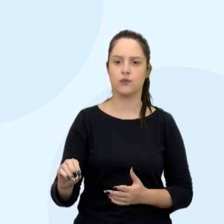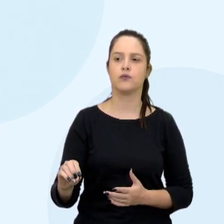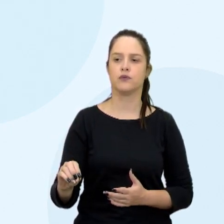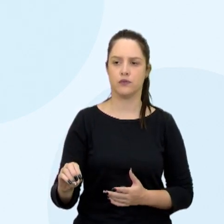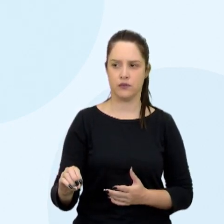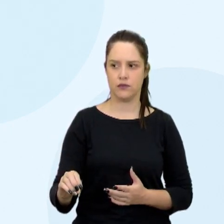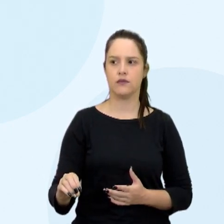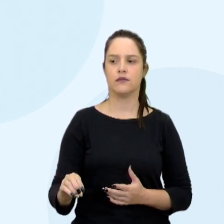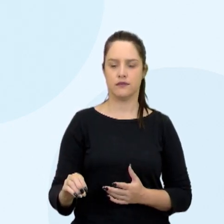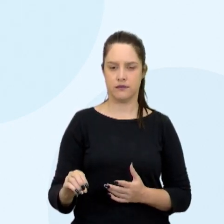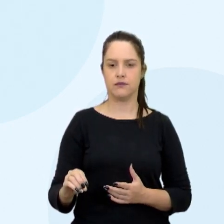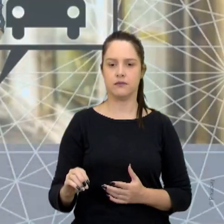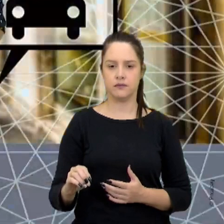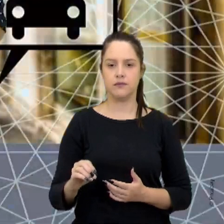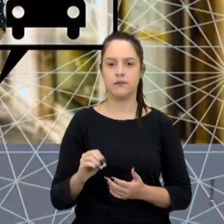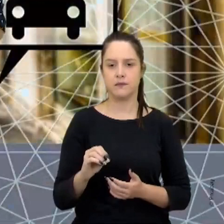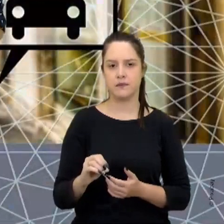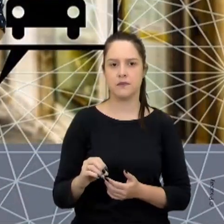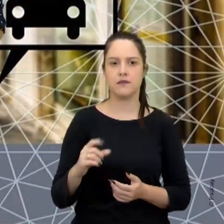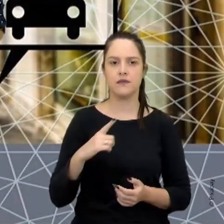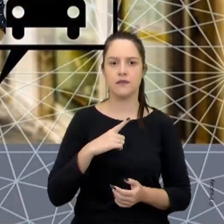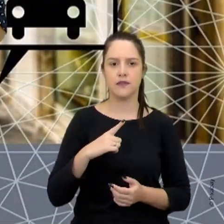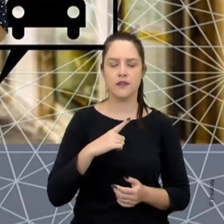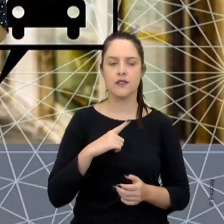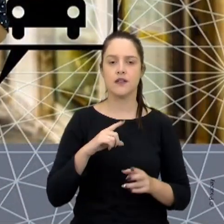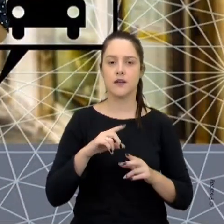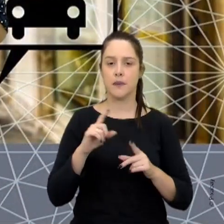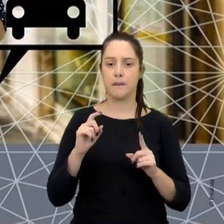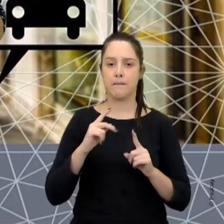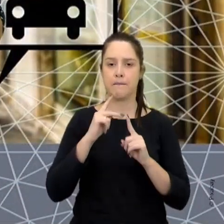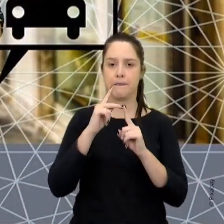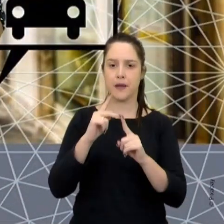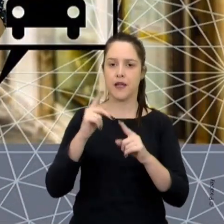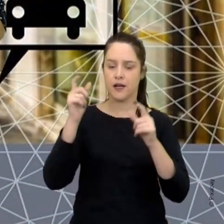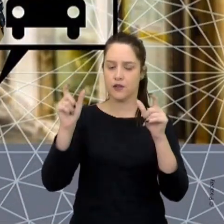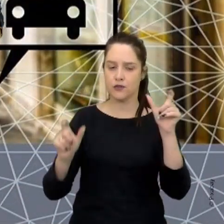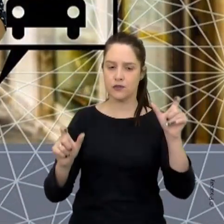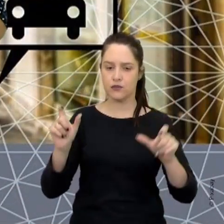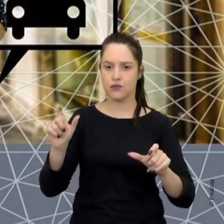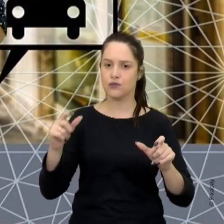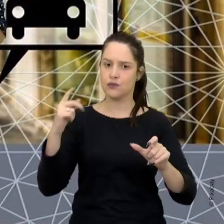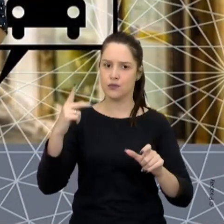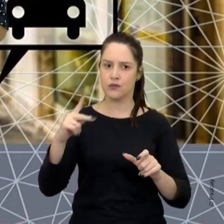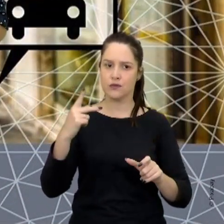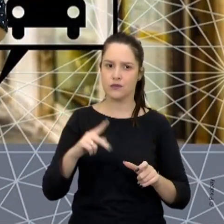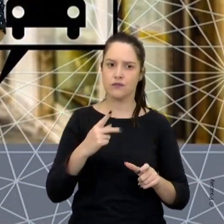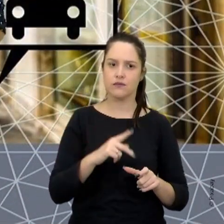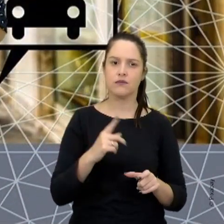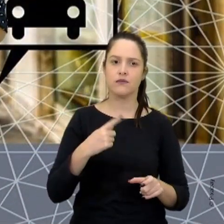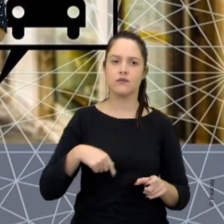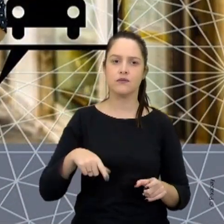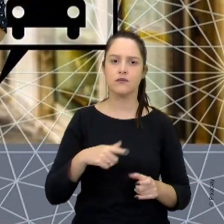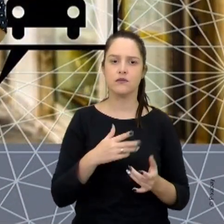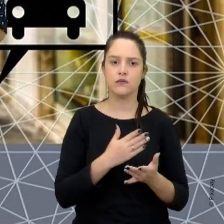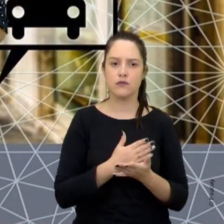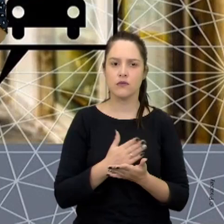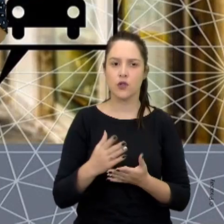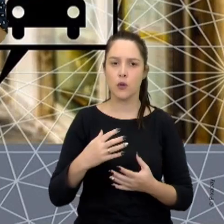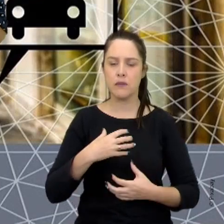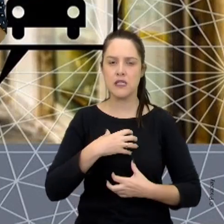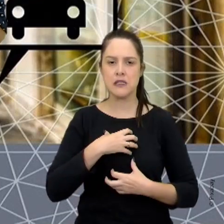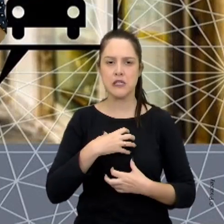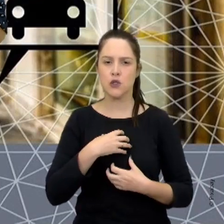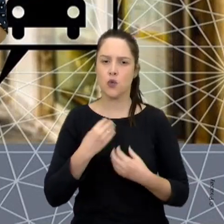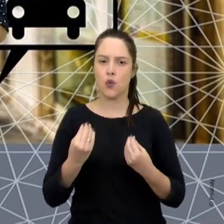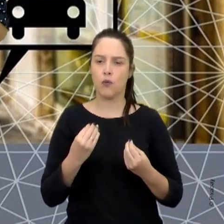você quisesse passar uma imagem de, tipo, uma personalidade sua, né? Tipo, pode dizer, olha, aqui sou eu como eu me sinto quando